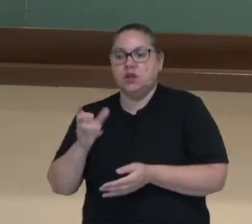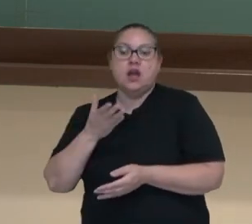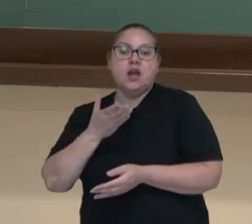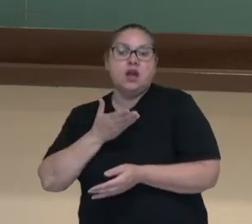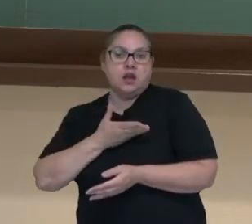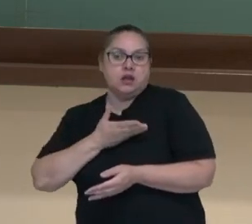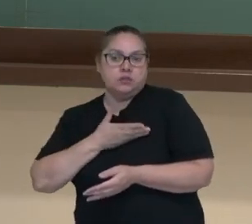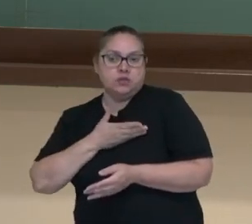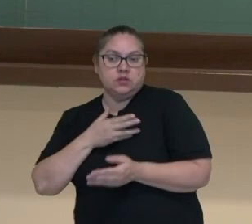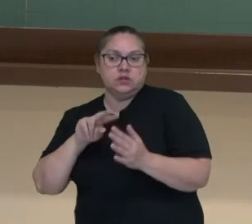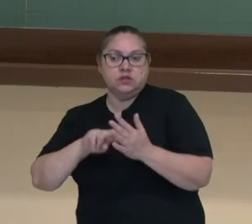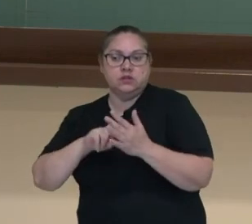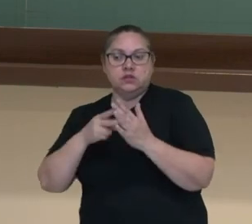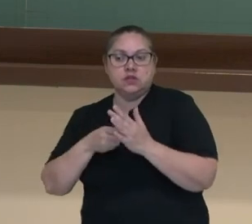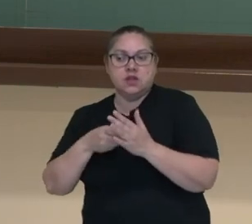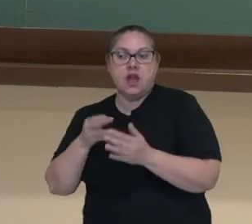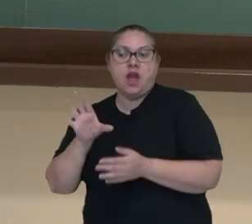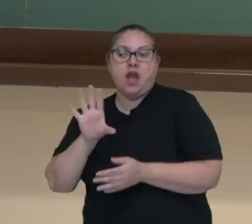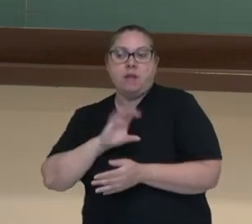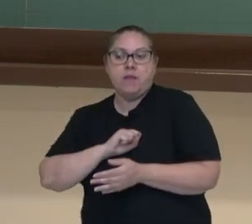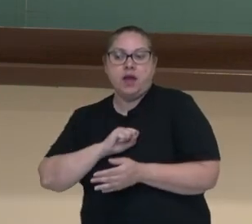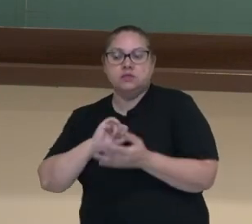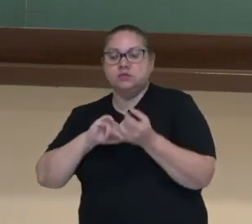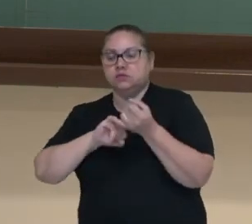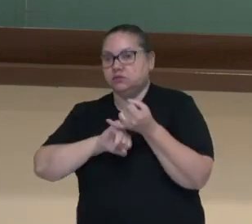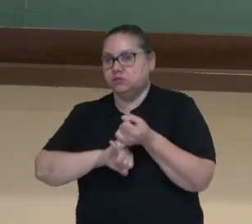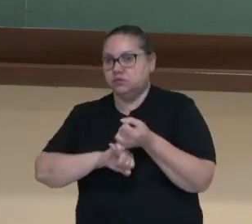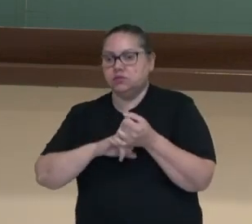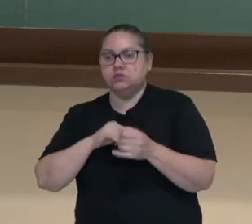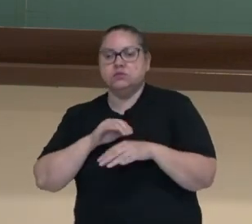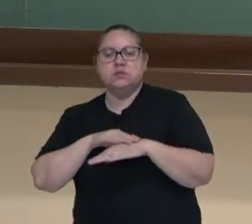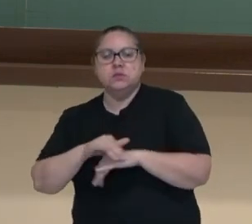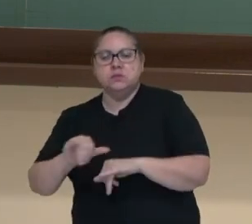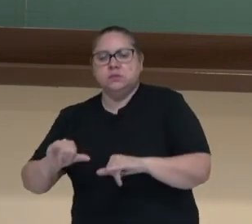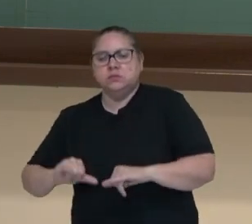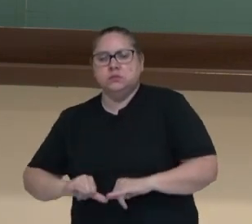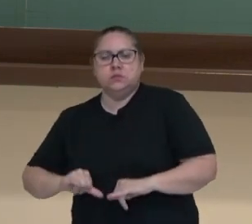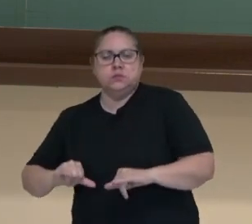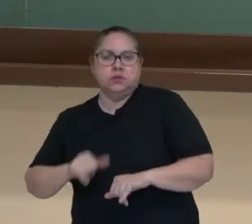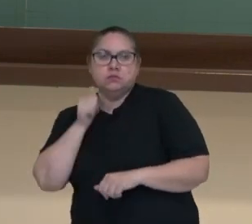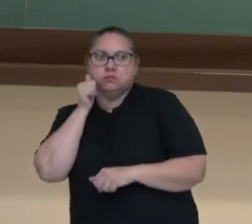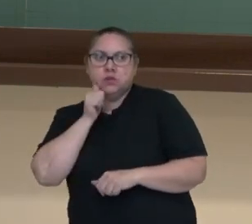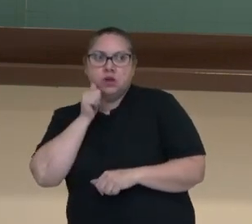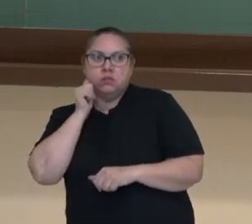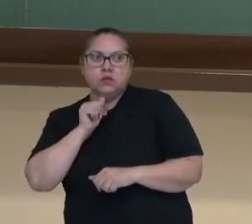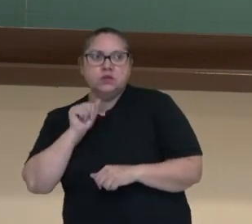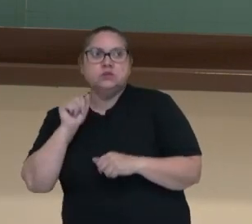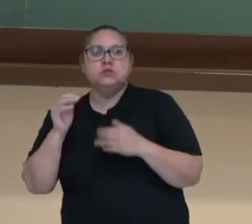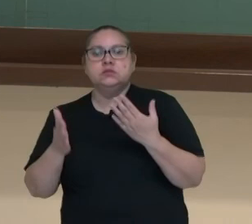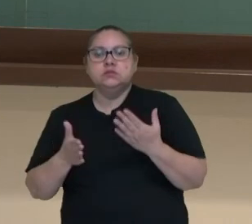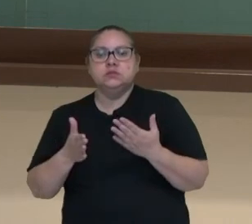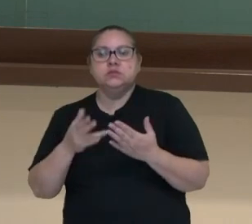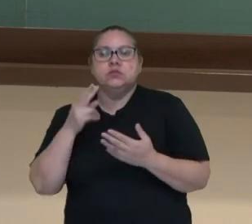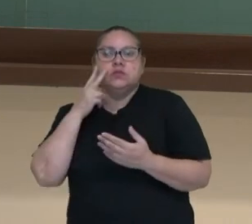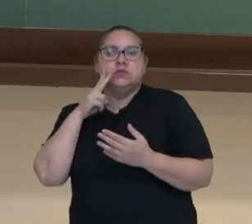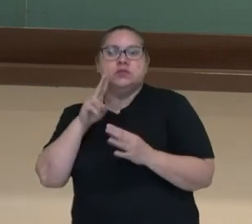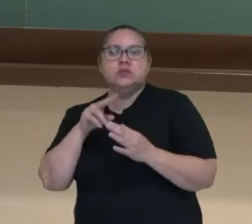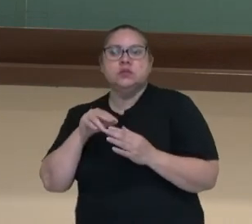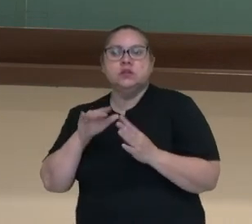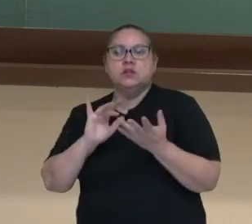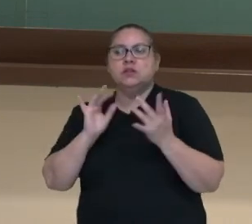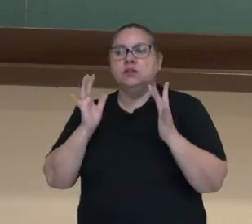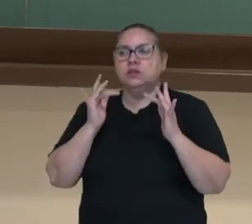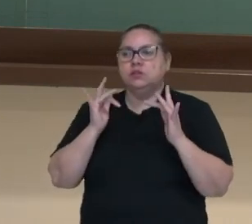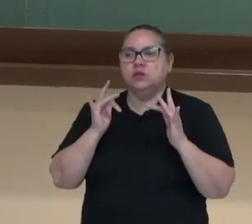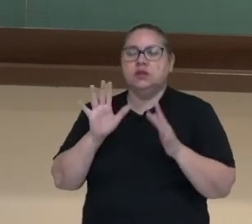significa amado, amante. O assunto é o sofrimento da mulher, que vê então o seu namorado, o seu amante, o